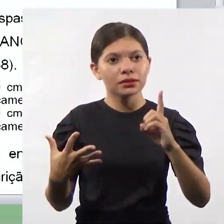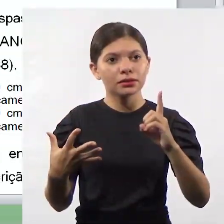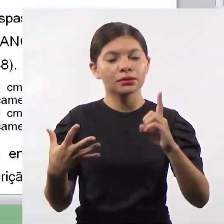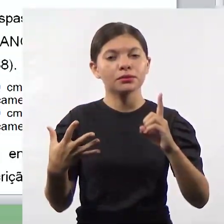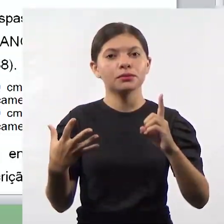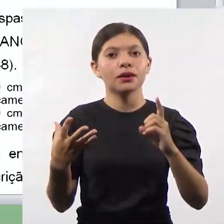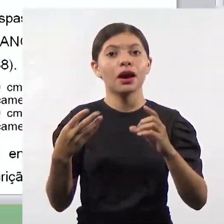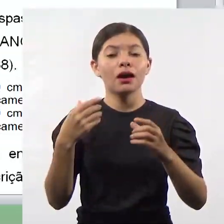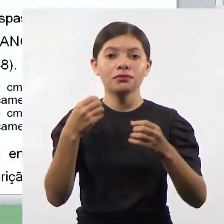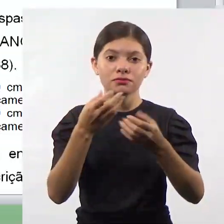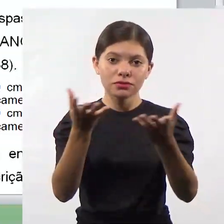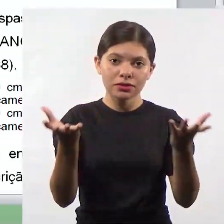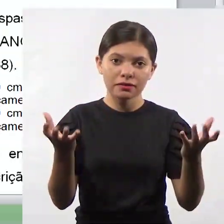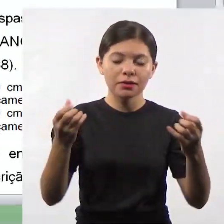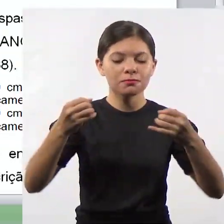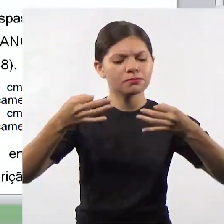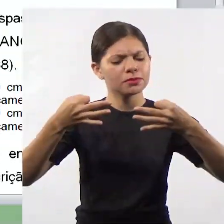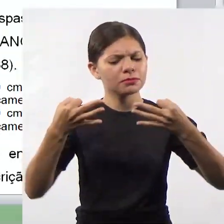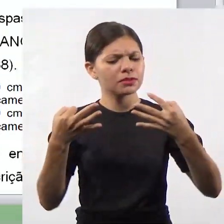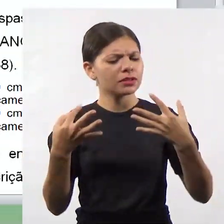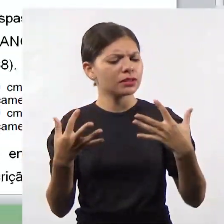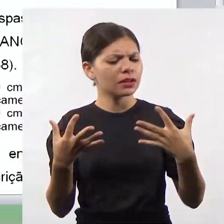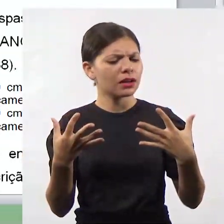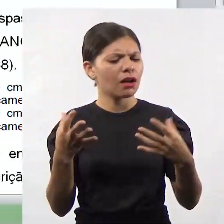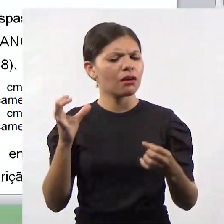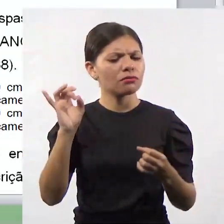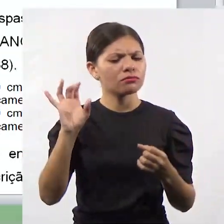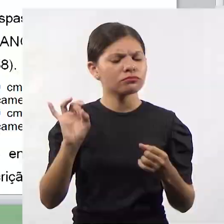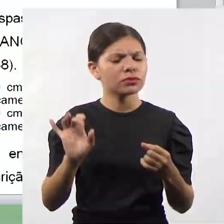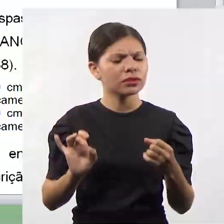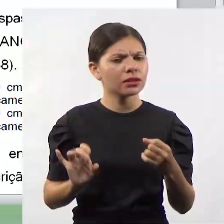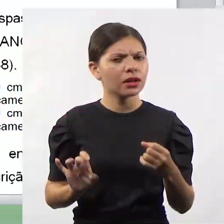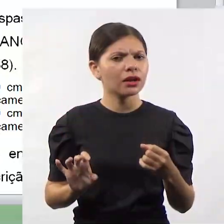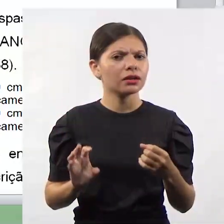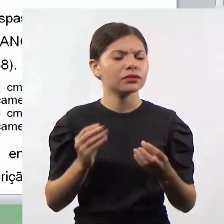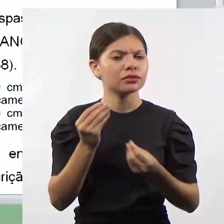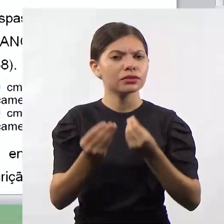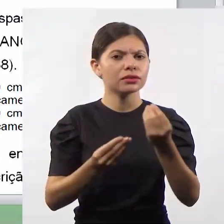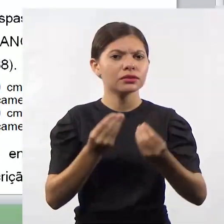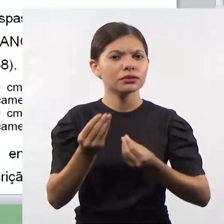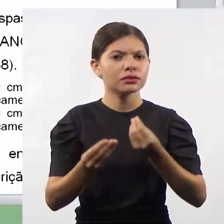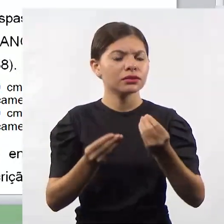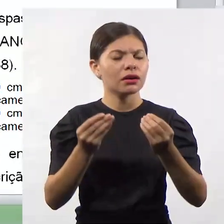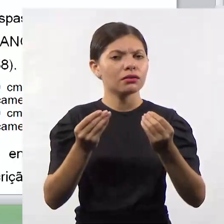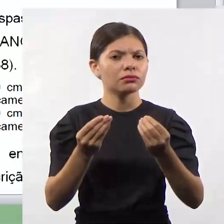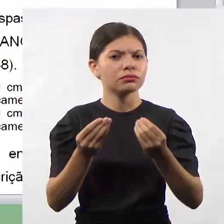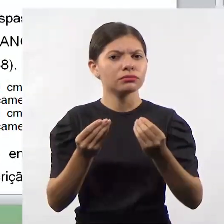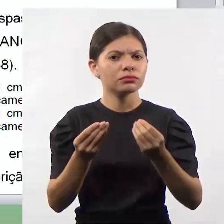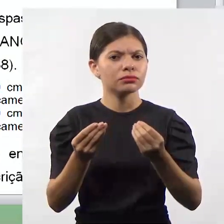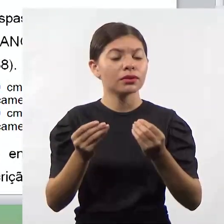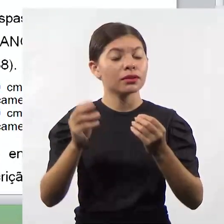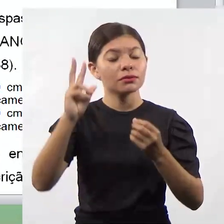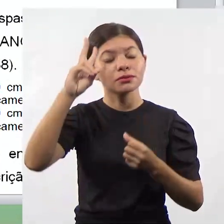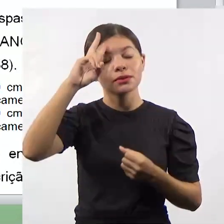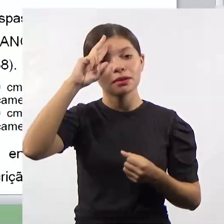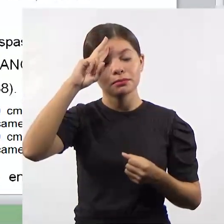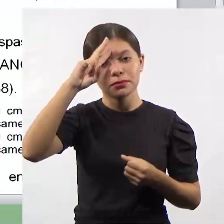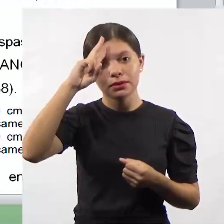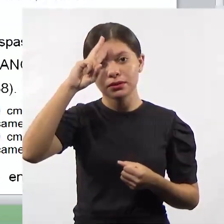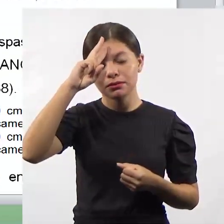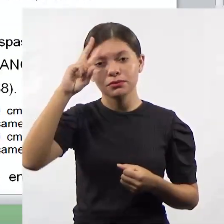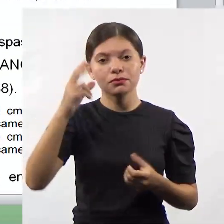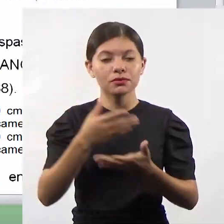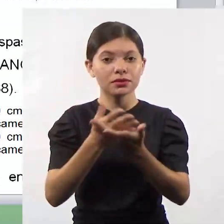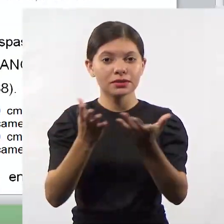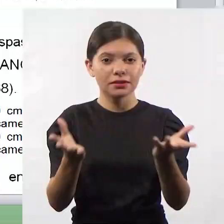descrição, e aí você vai explicar que descrição é essa. Então, só recapitulando, você